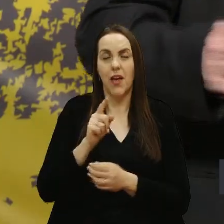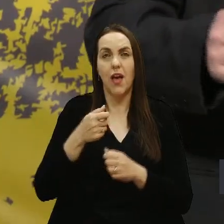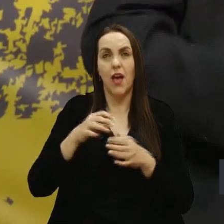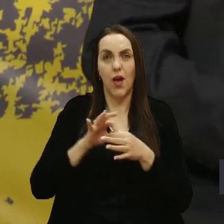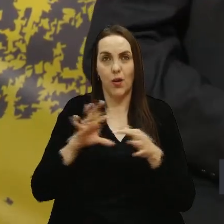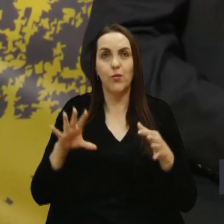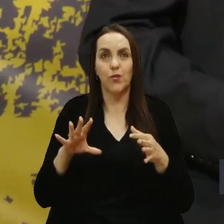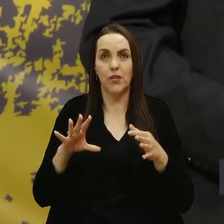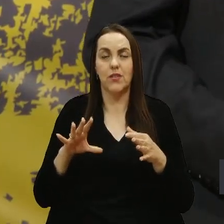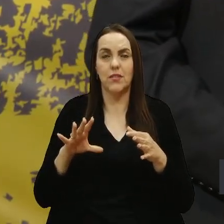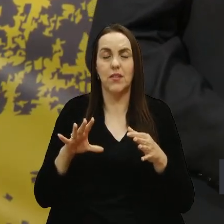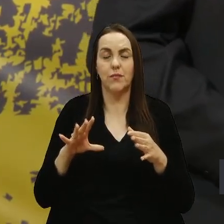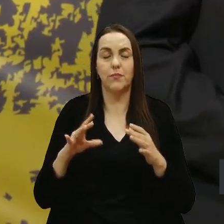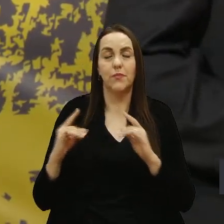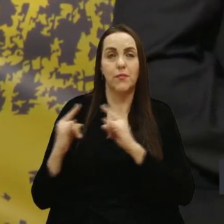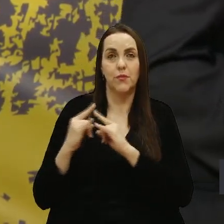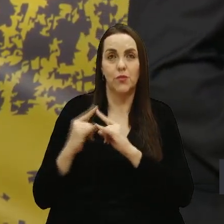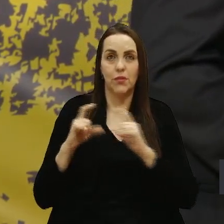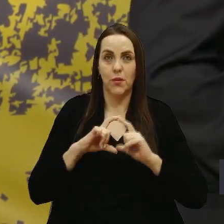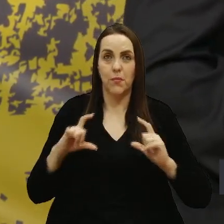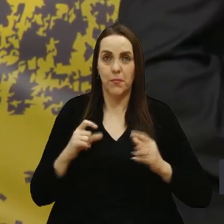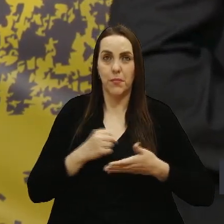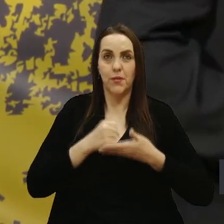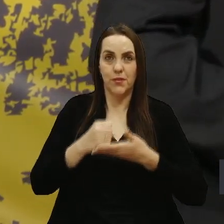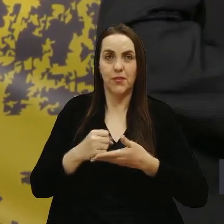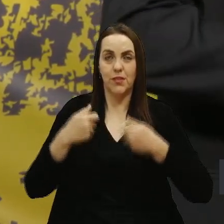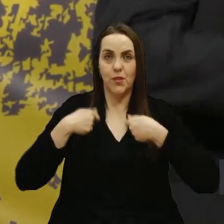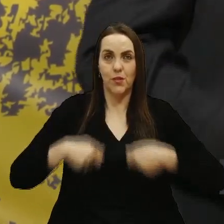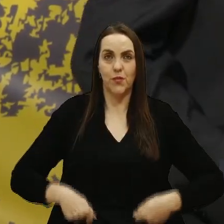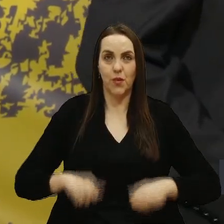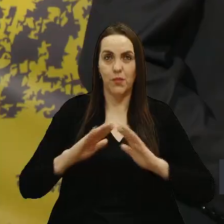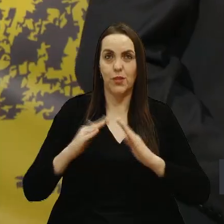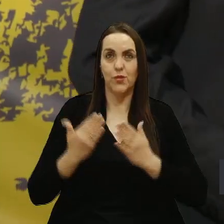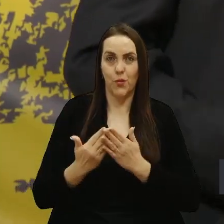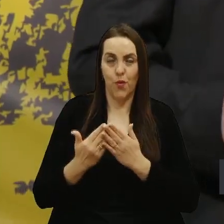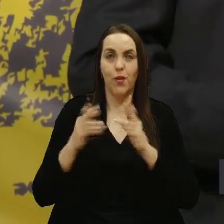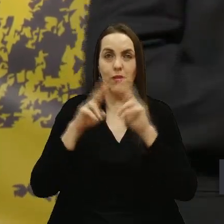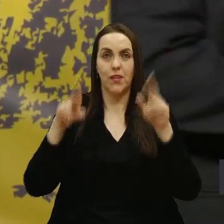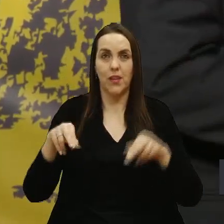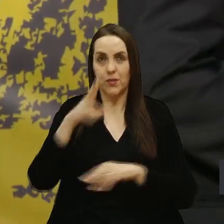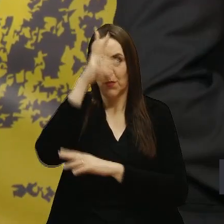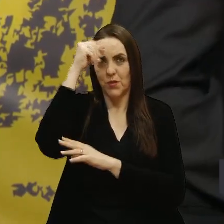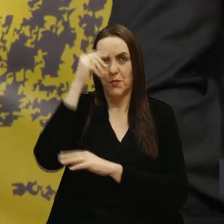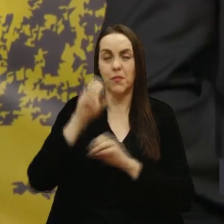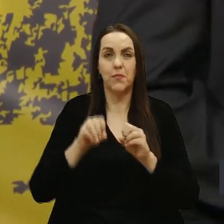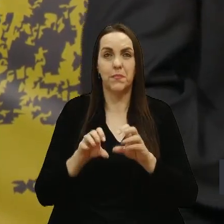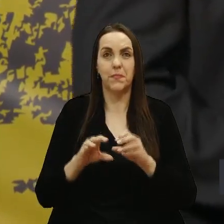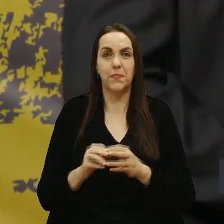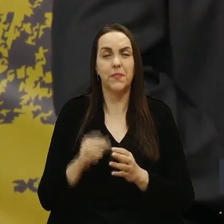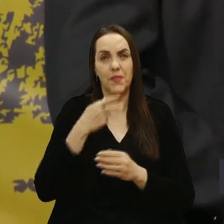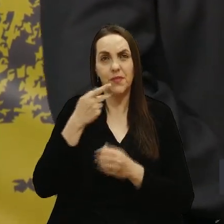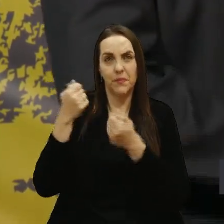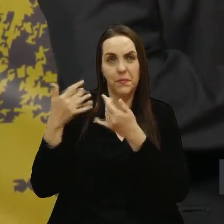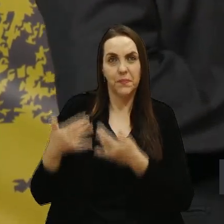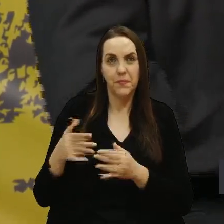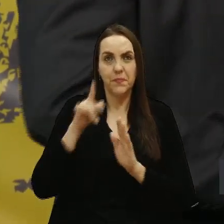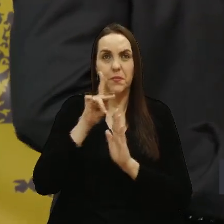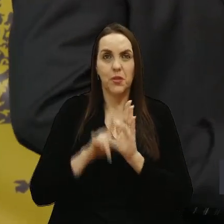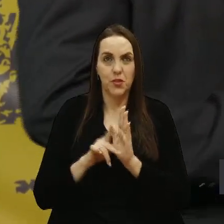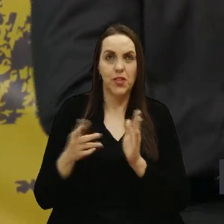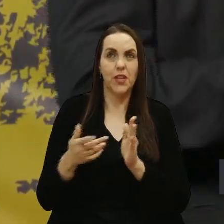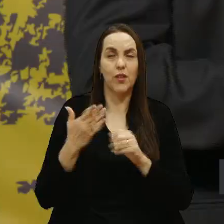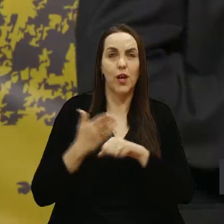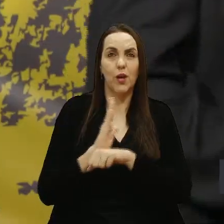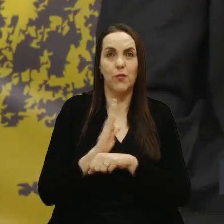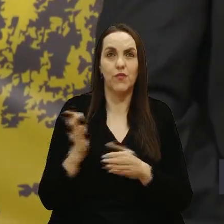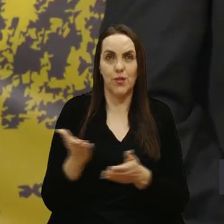né, a instituição de patrocínio nos uniformes escolares da rede municipal de ensino. Quero que a senhora fale um pouquinho sobre esse projeto, pela aprovação